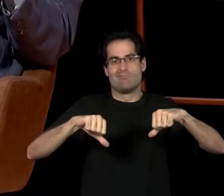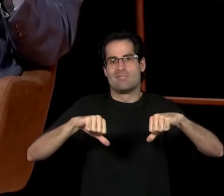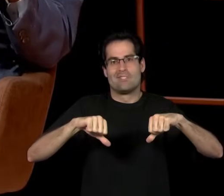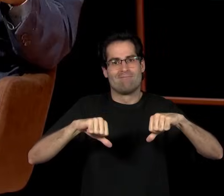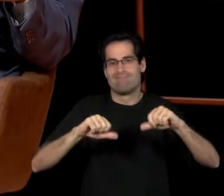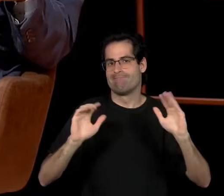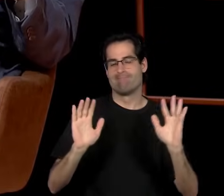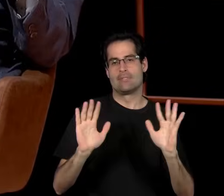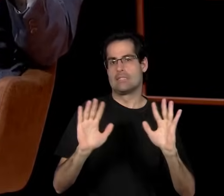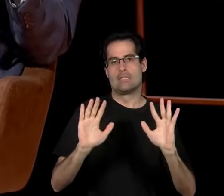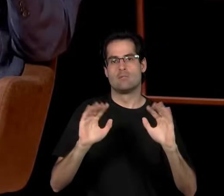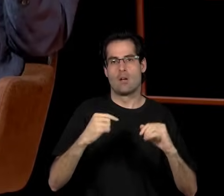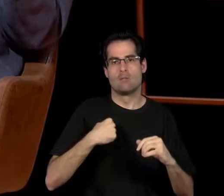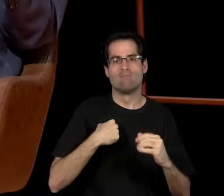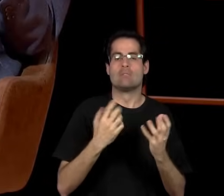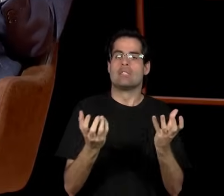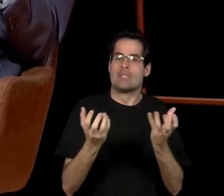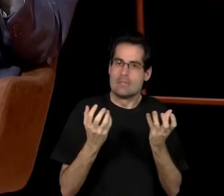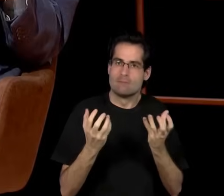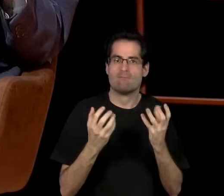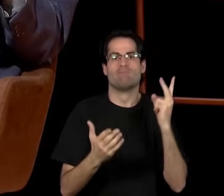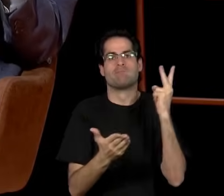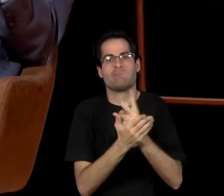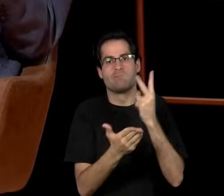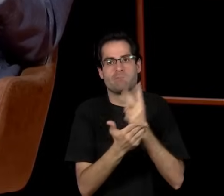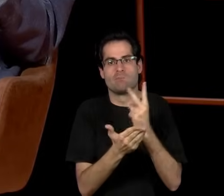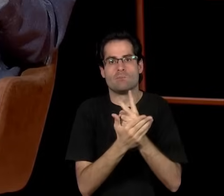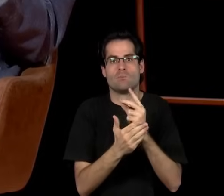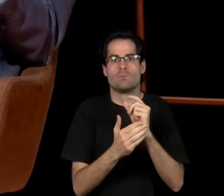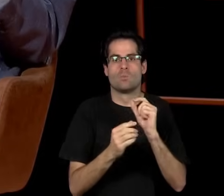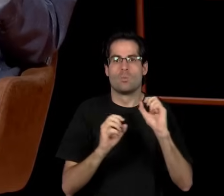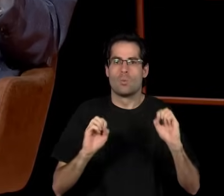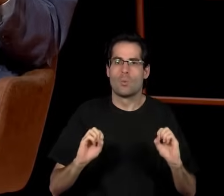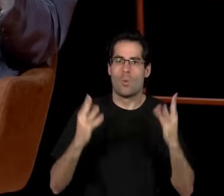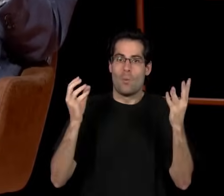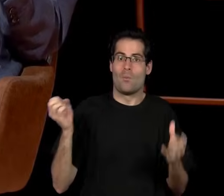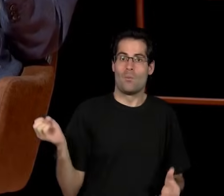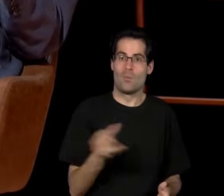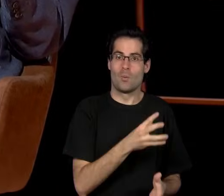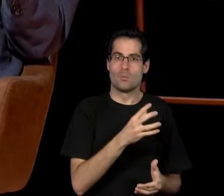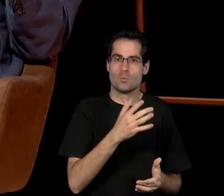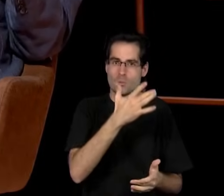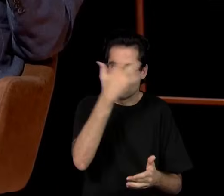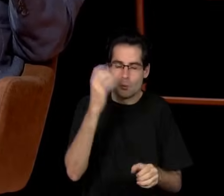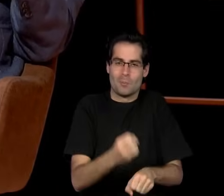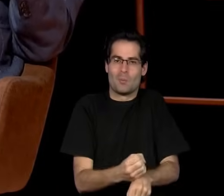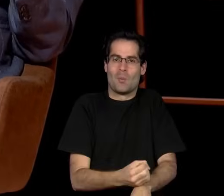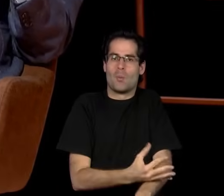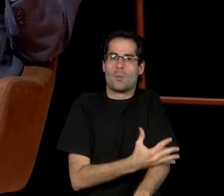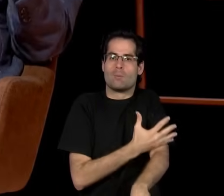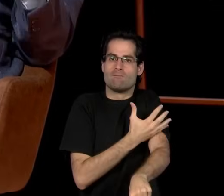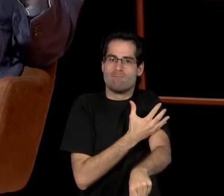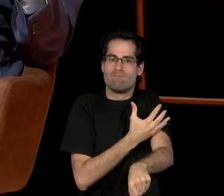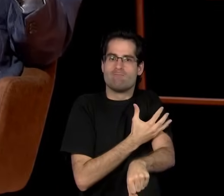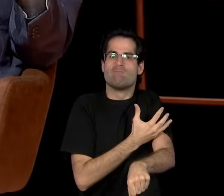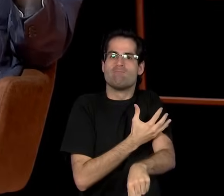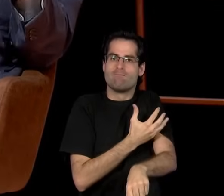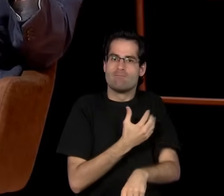sempre procurando alguma coisa nova que emocione. Para mim é o seguinte, eu também tenho a